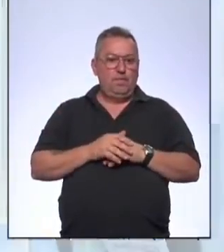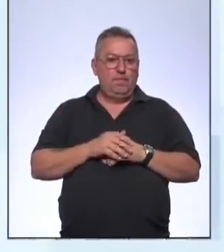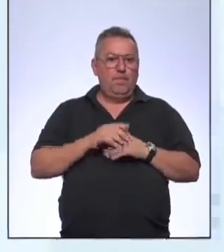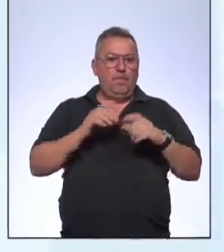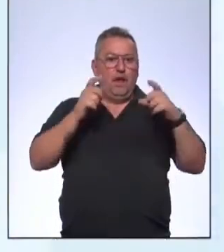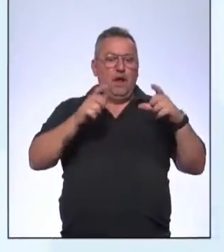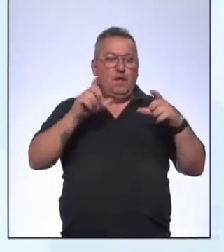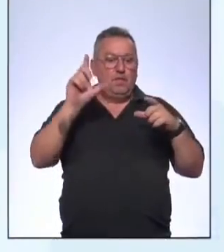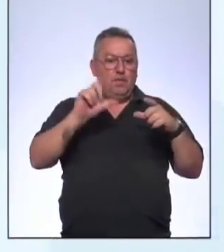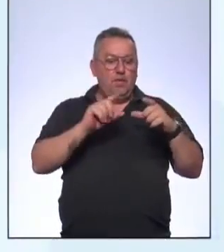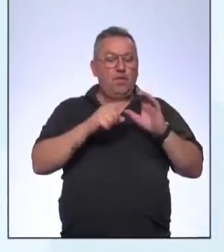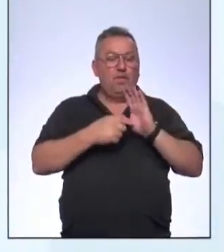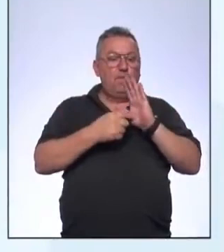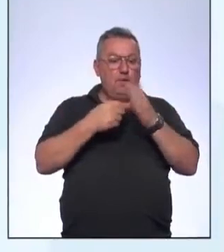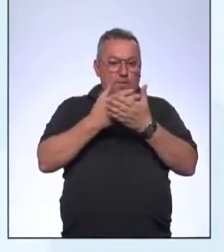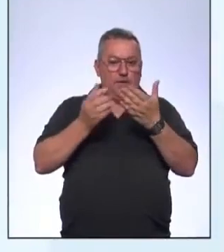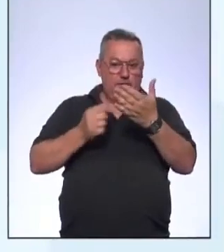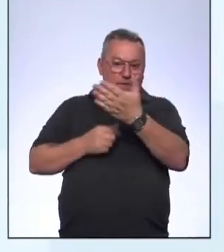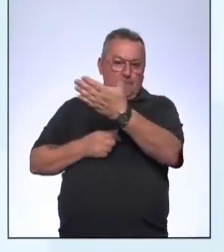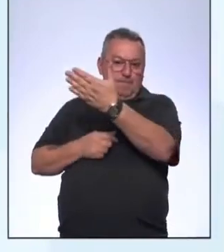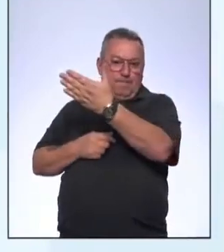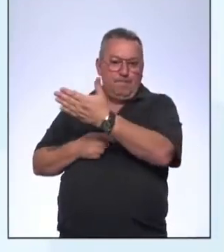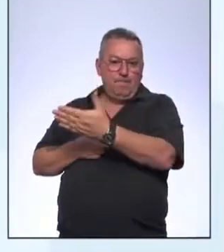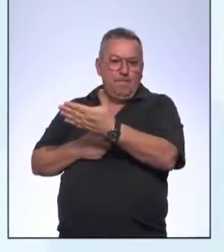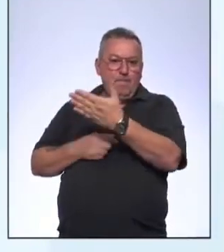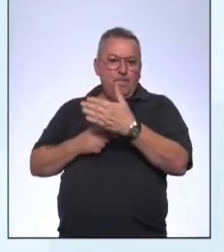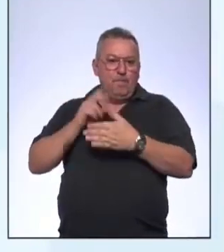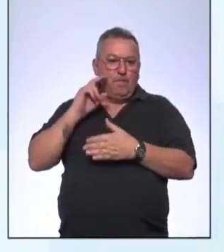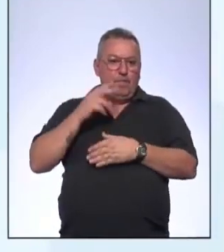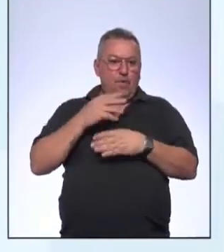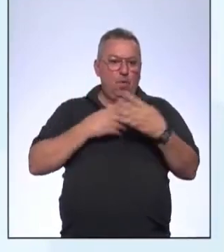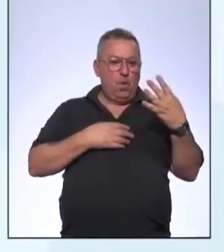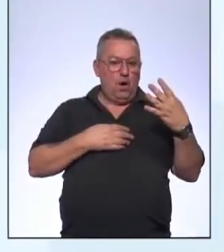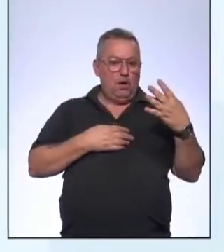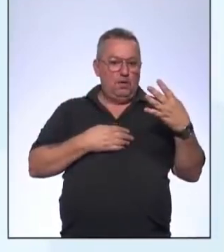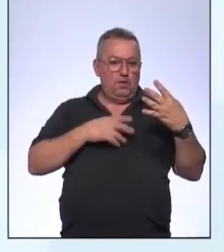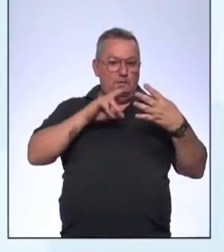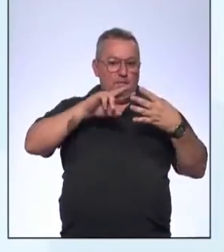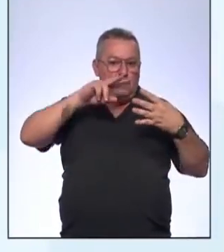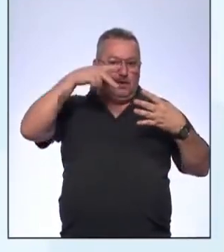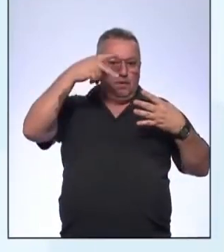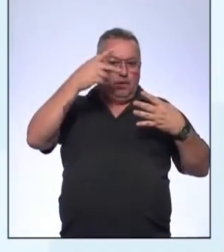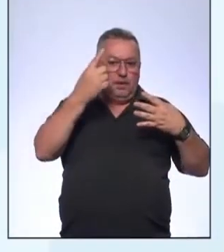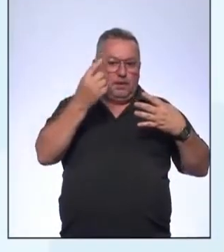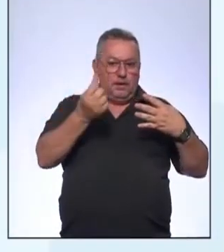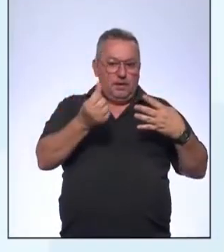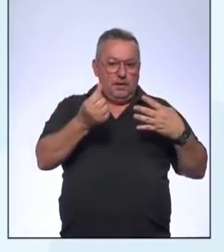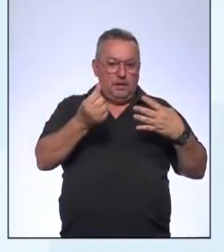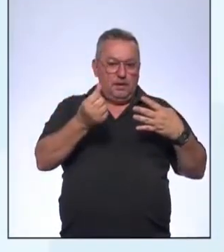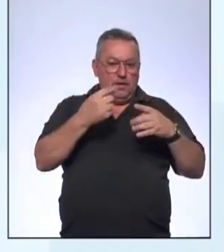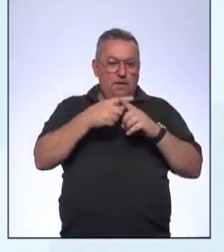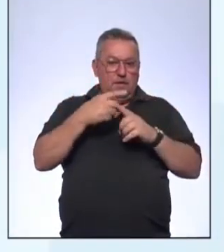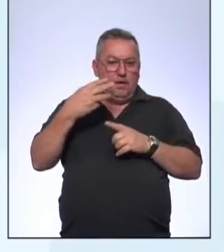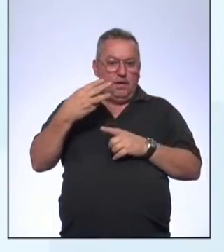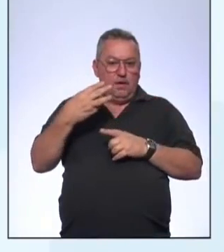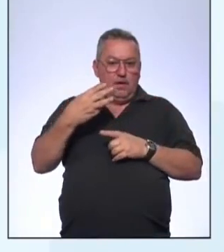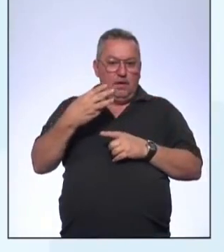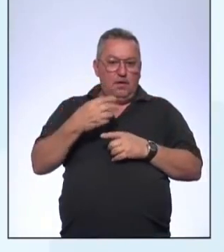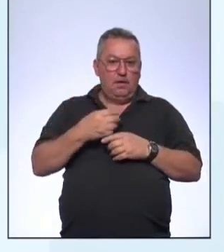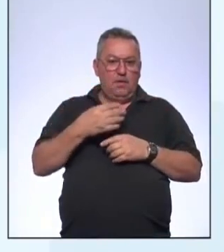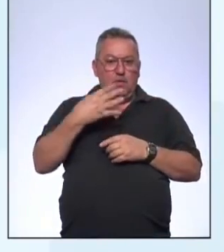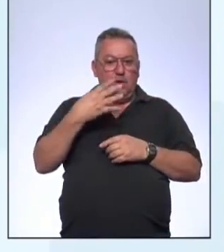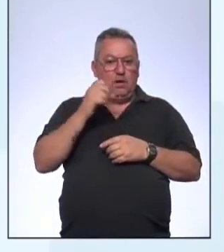área do menor, vai aparecer ali para eles na tela. Então, eu pego 4 ao quadrado dá 16, vezes 3, eu